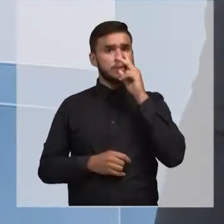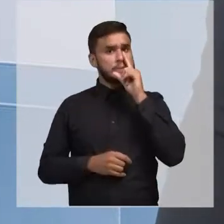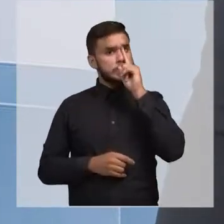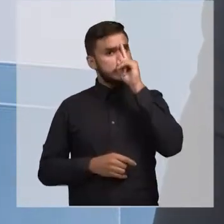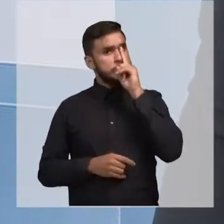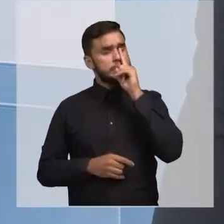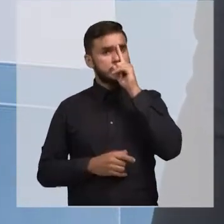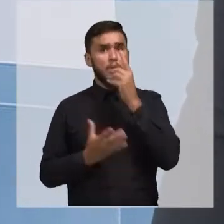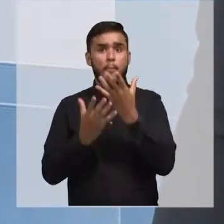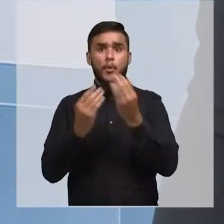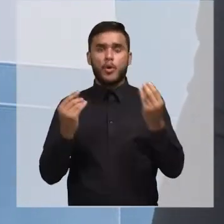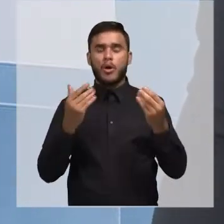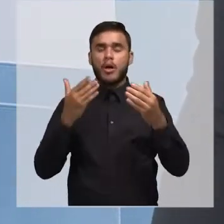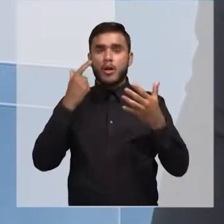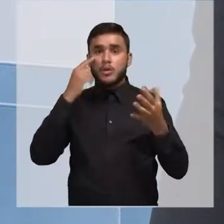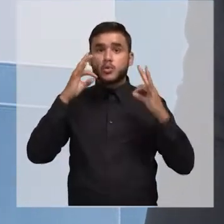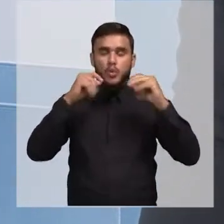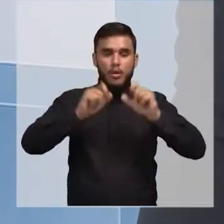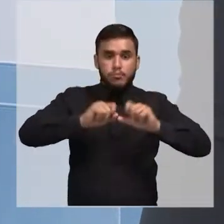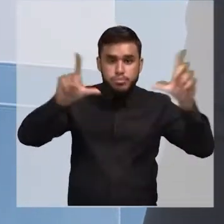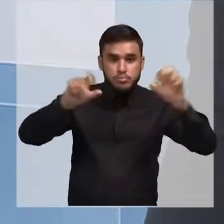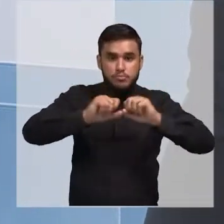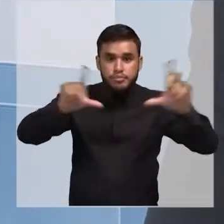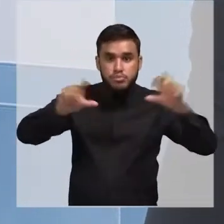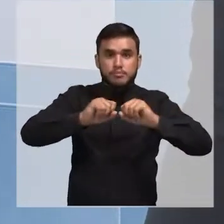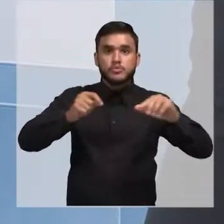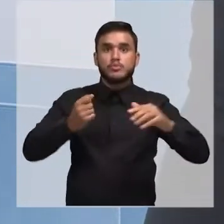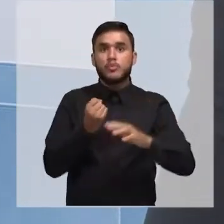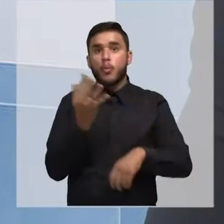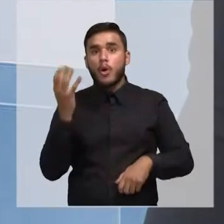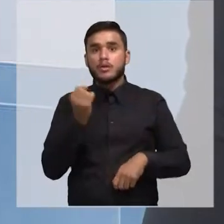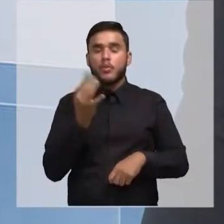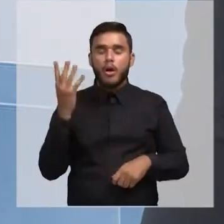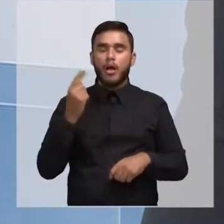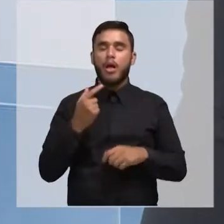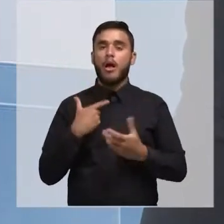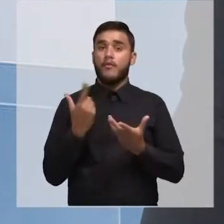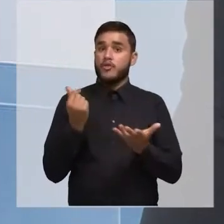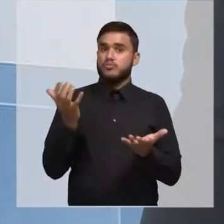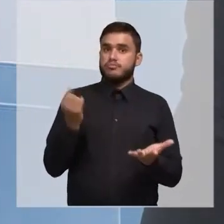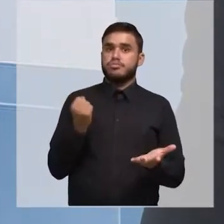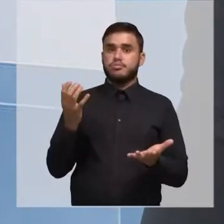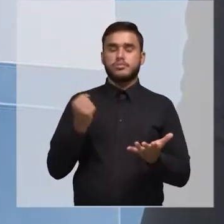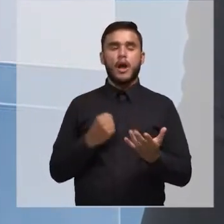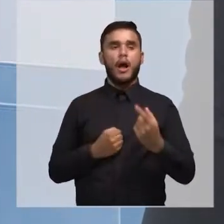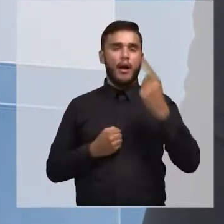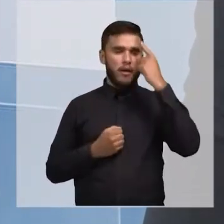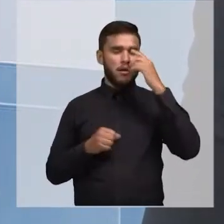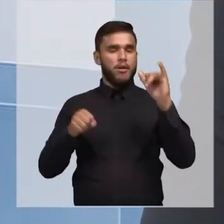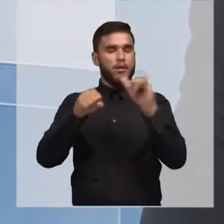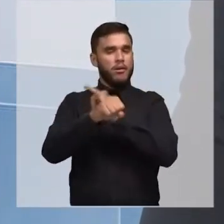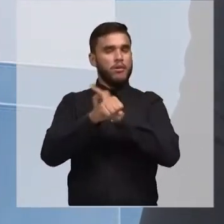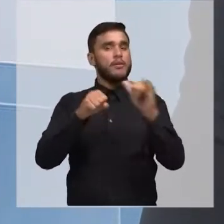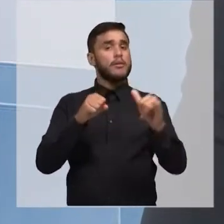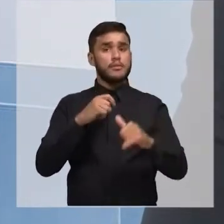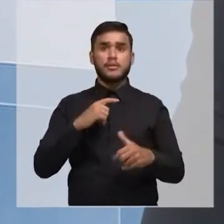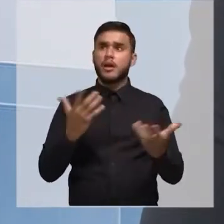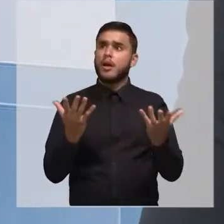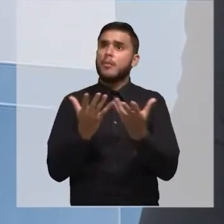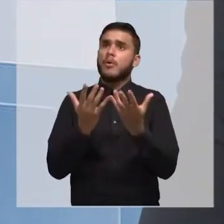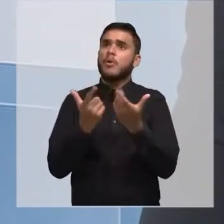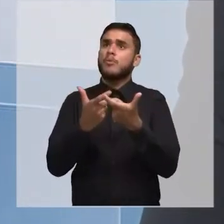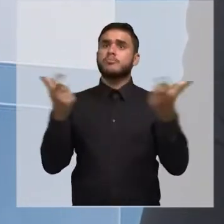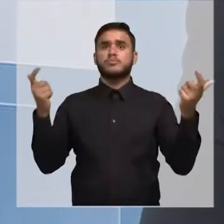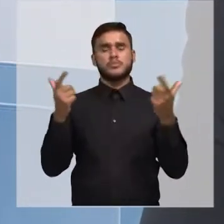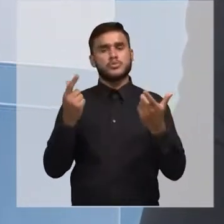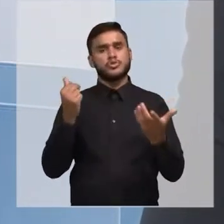ganham pelo número de acesso. E isso criou toda essa cultura. todo esse mundo mentiroso, onde vai dinheiro,